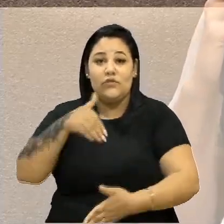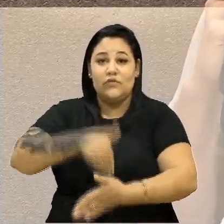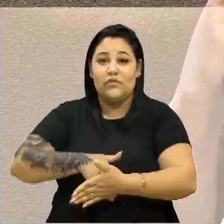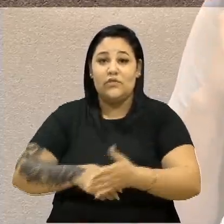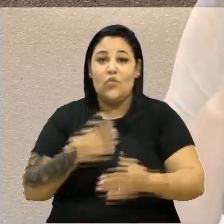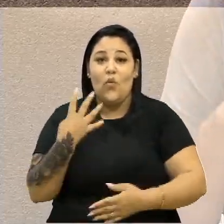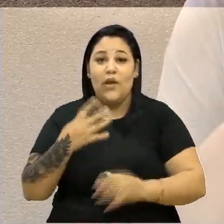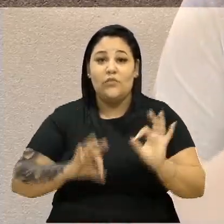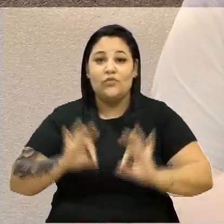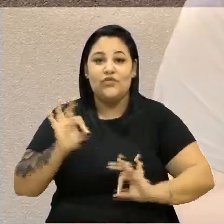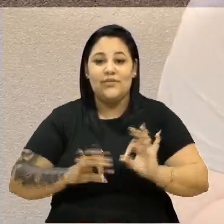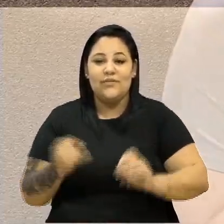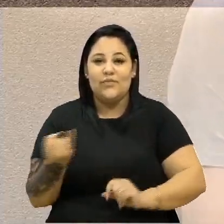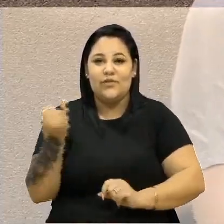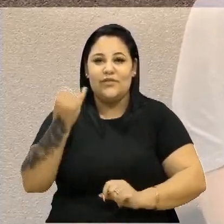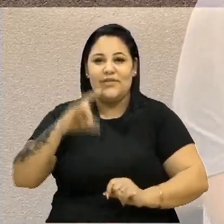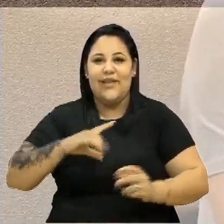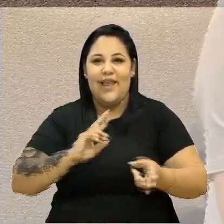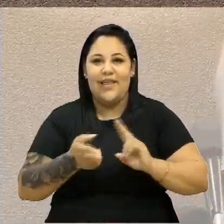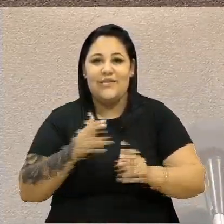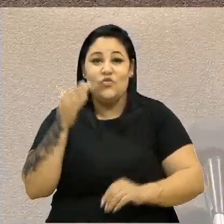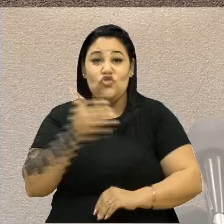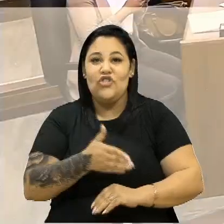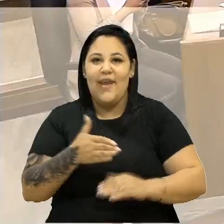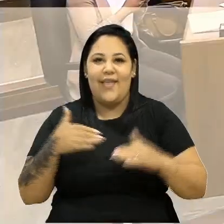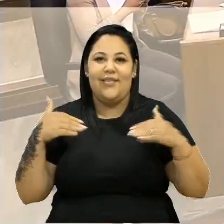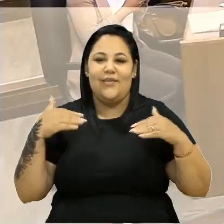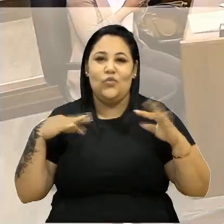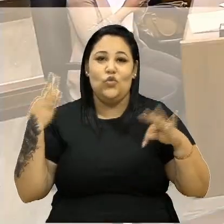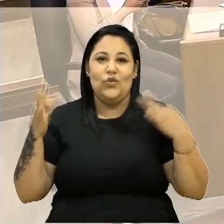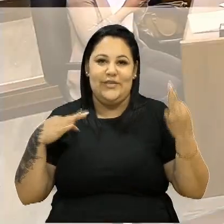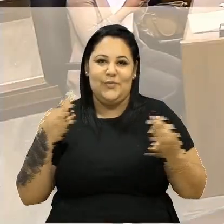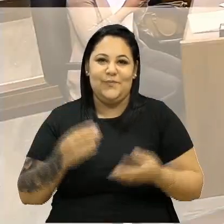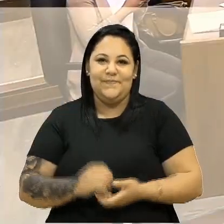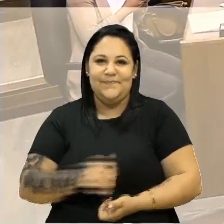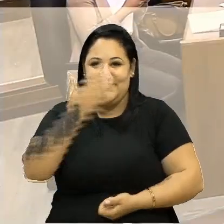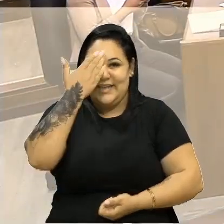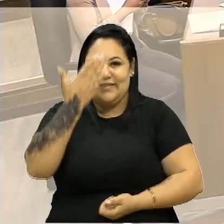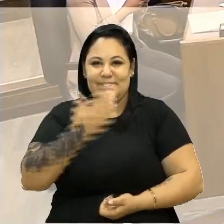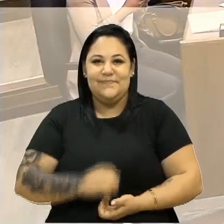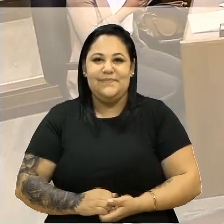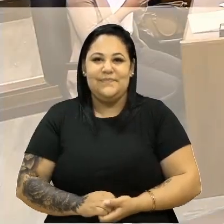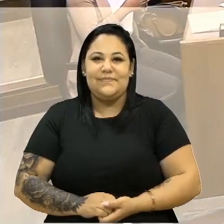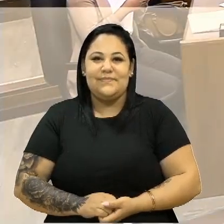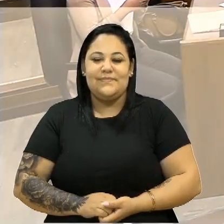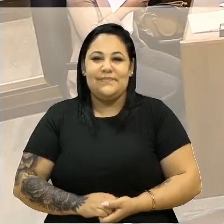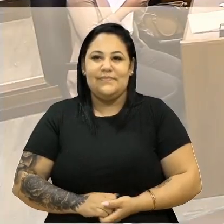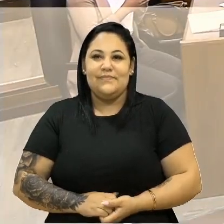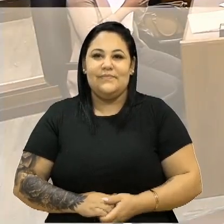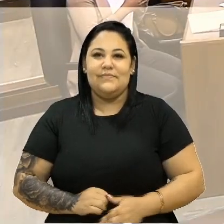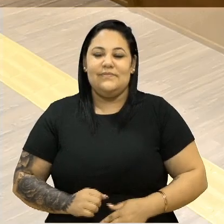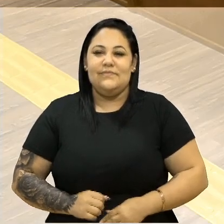projetos importantes que têm relação direta com o turismo. Obrigada. Encerrada a discussão.